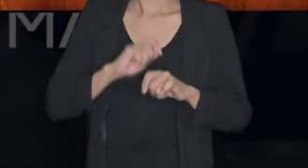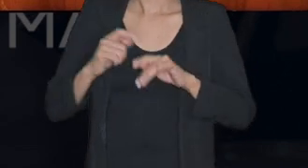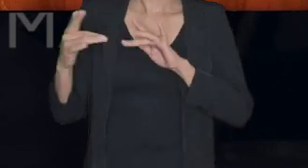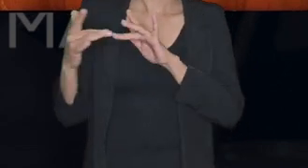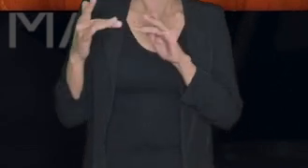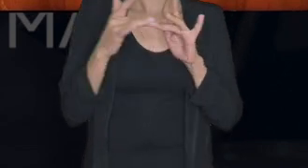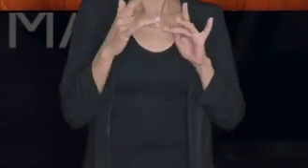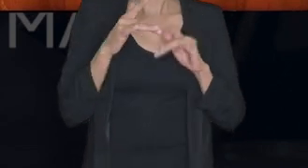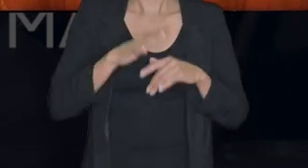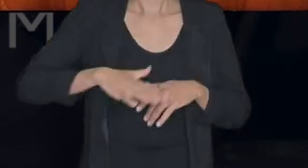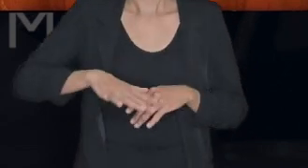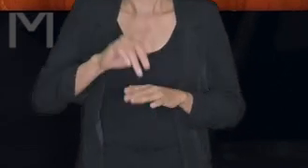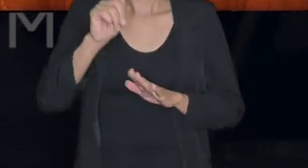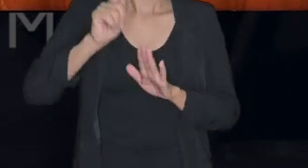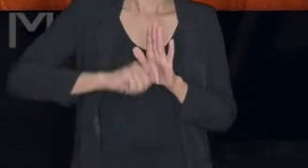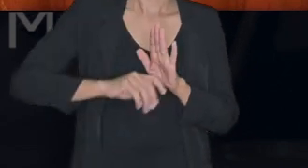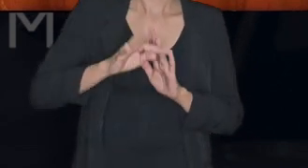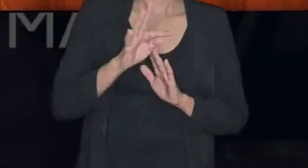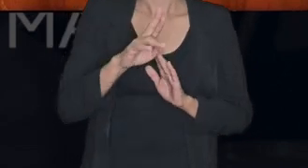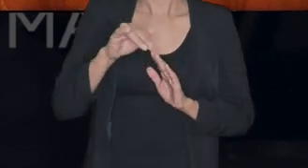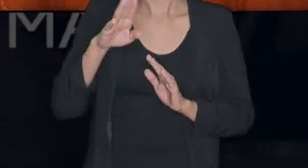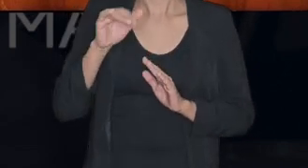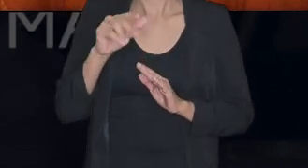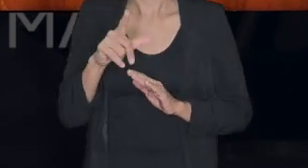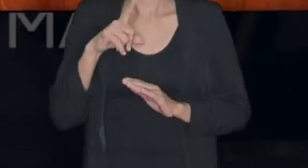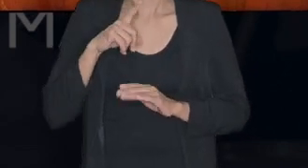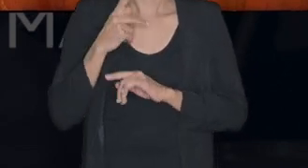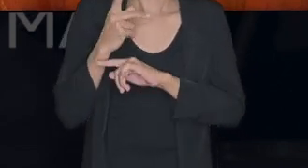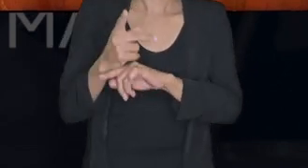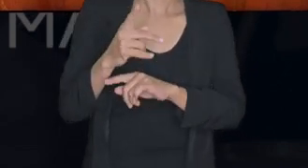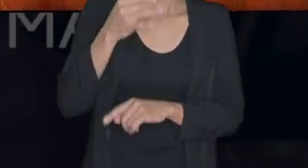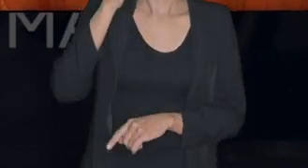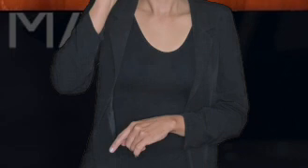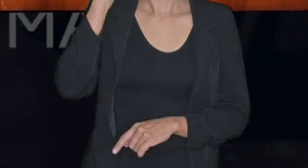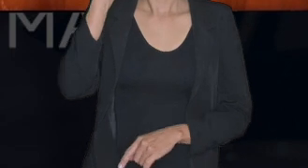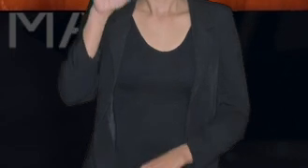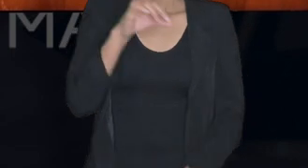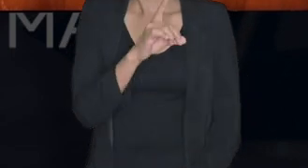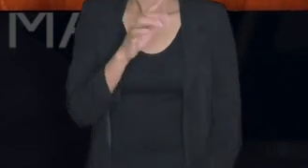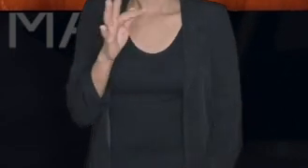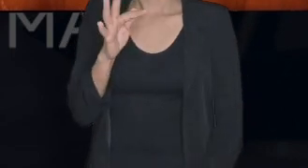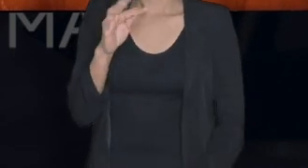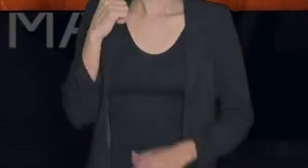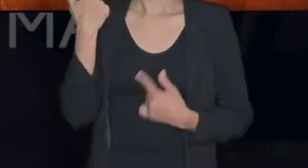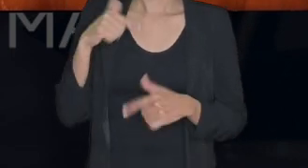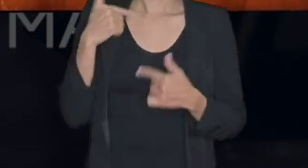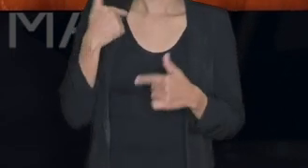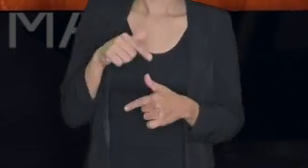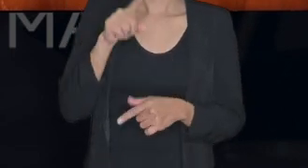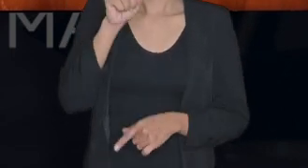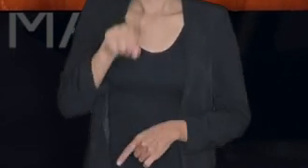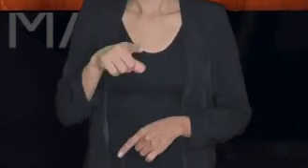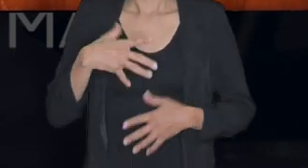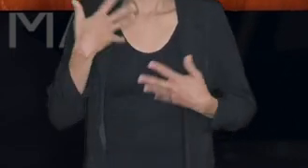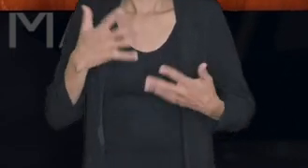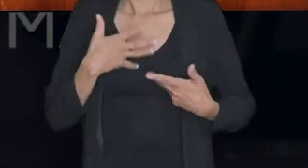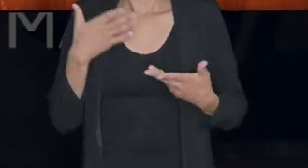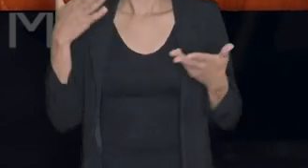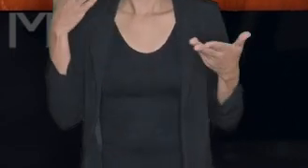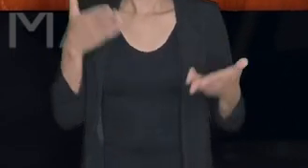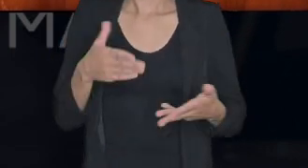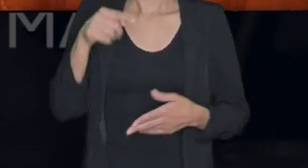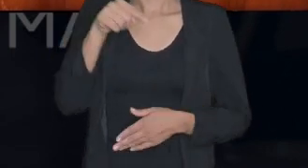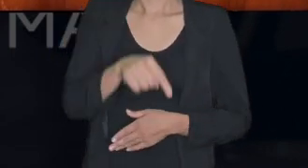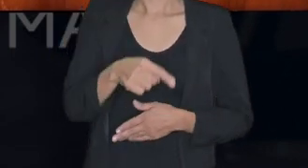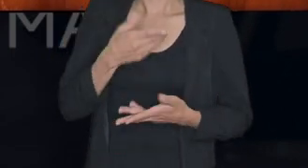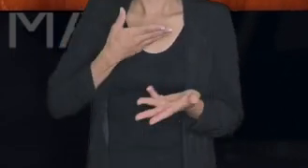ter sido procurador da Fazenda Nacional lá no Distrito Federal. Então é motivo de muita alegria poder estar aqui compartilhando algumas